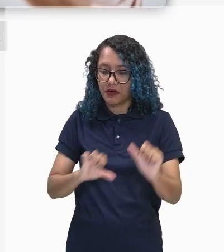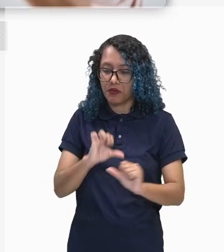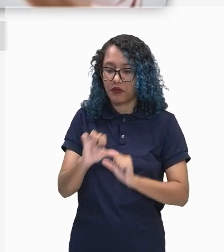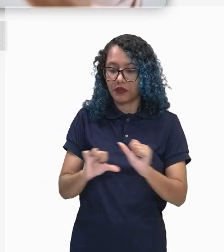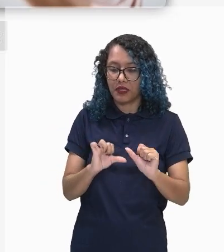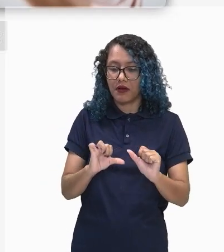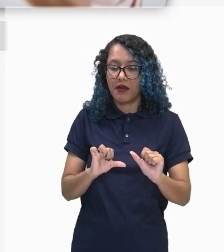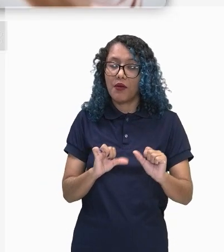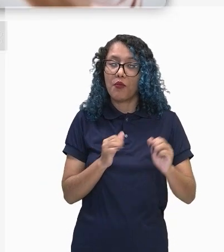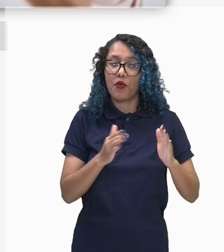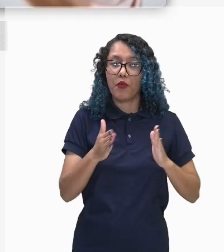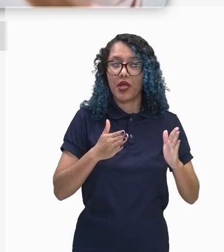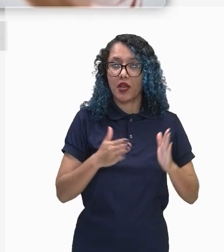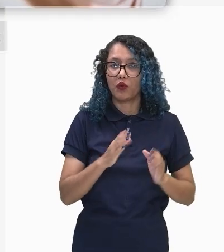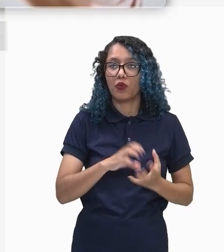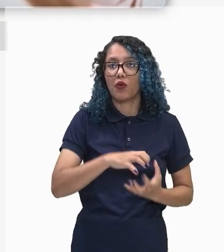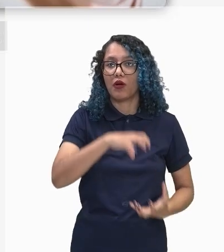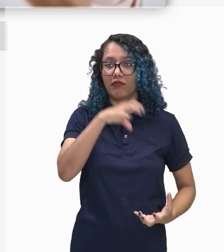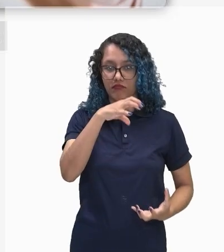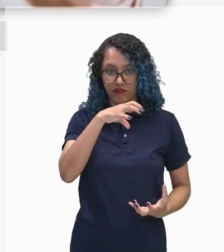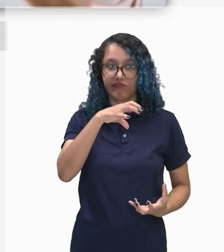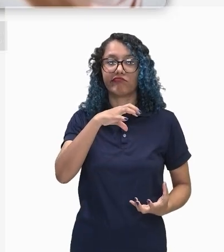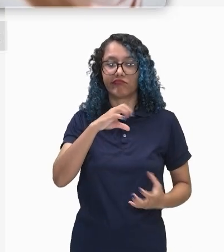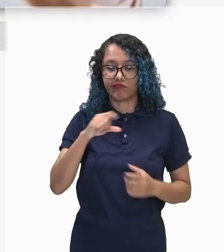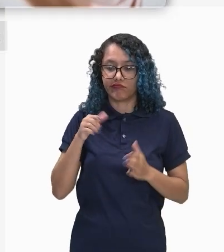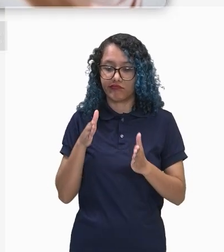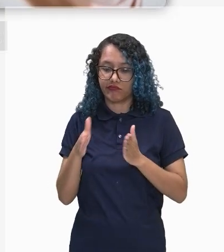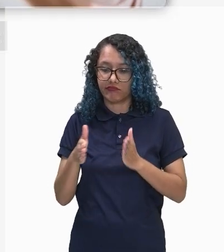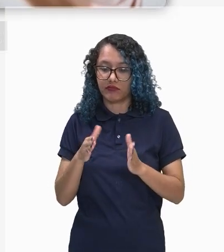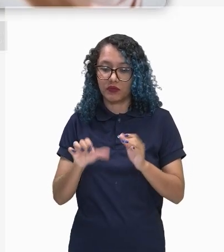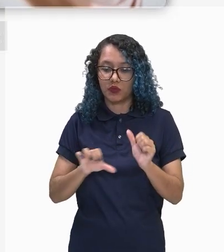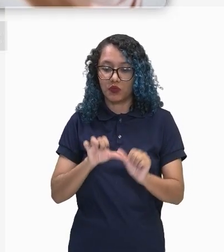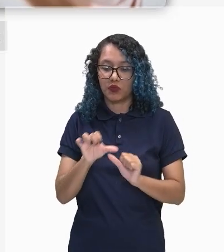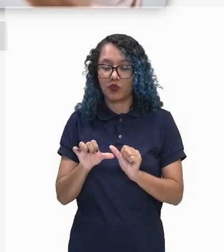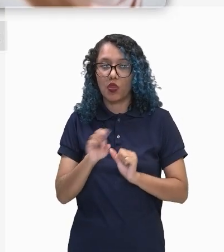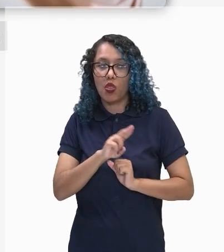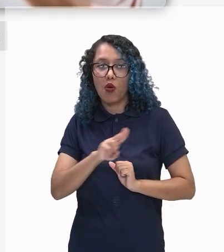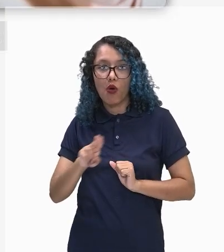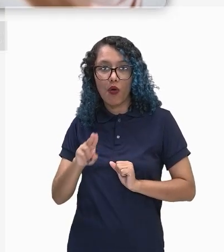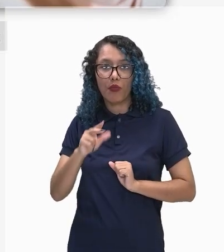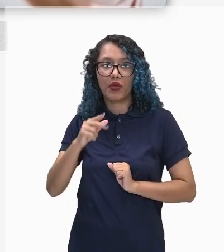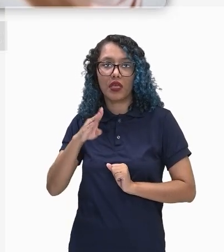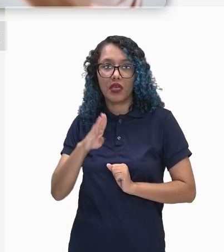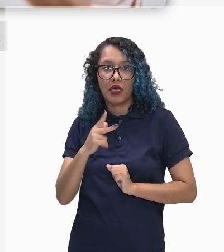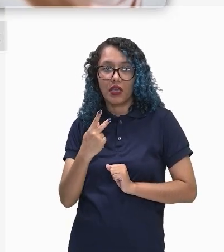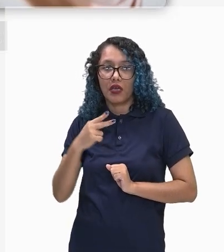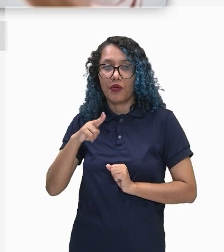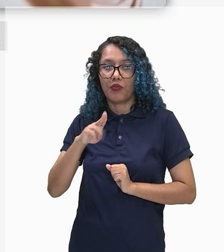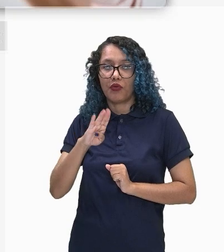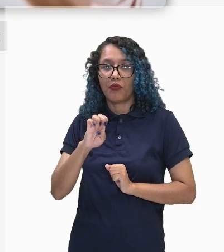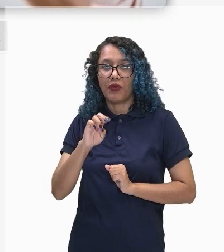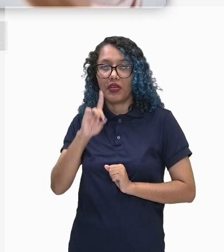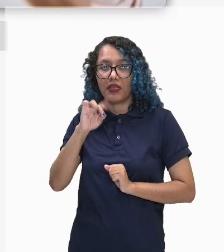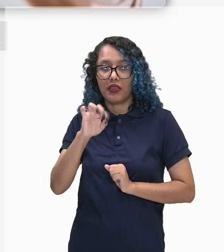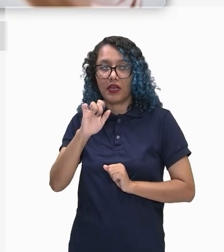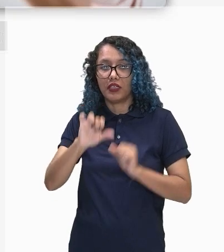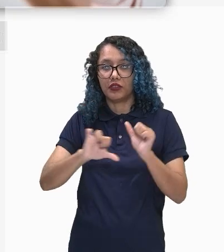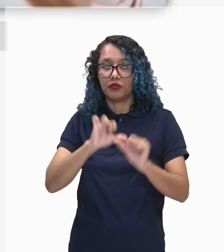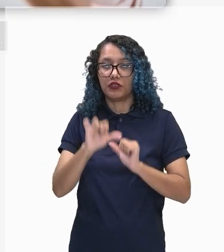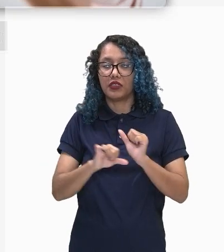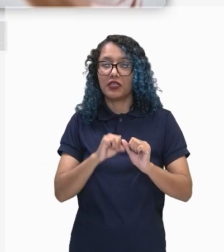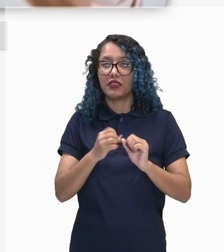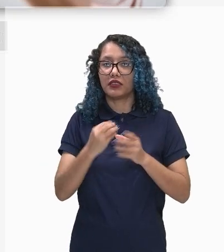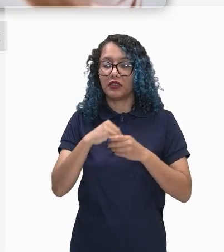para a fase adulta, sendo essa passagem caracterizada por alterações marcantes no corpo